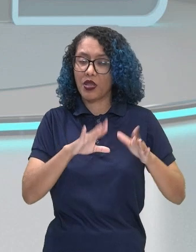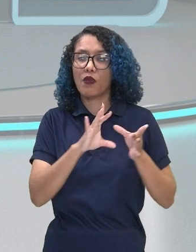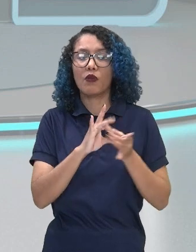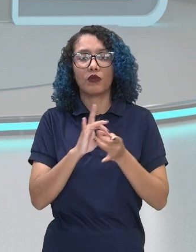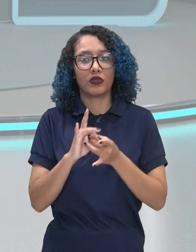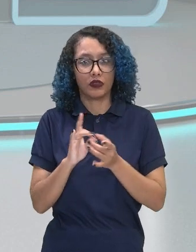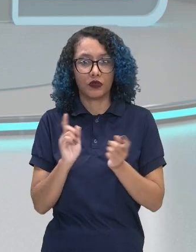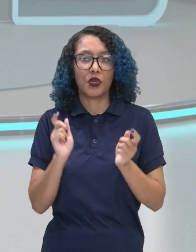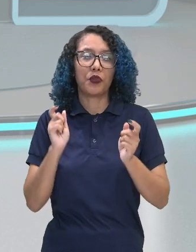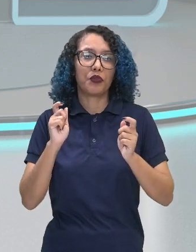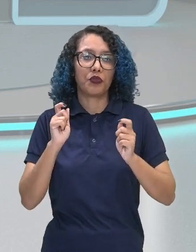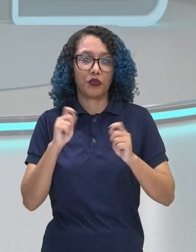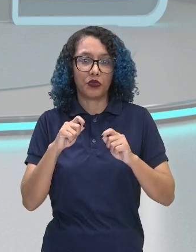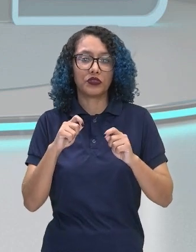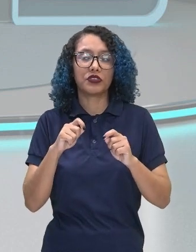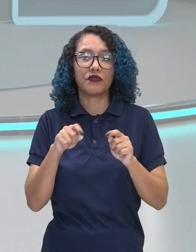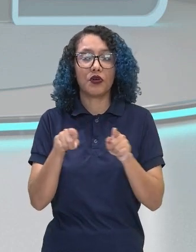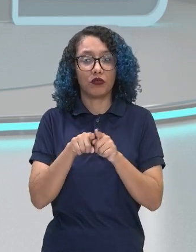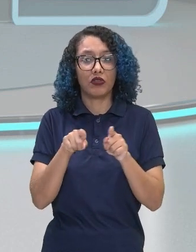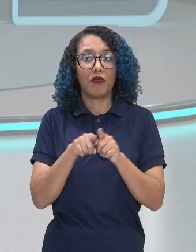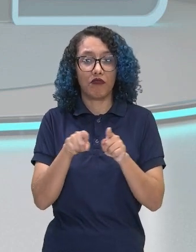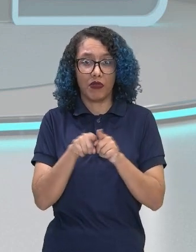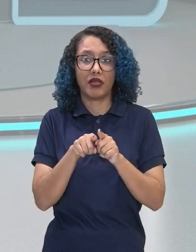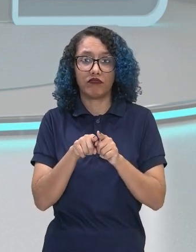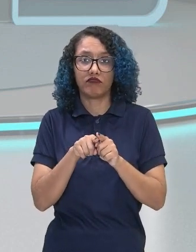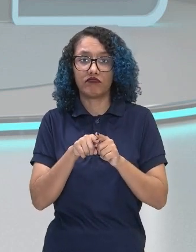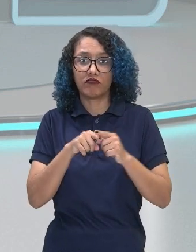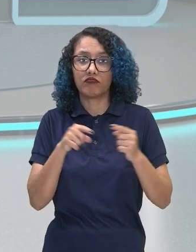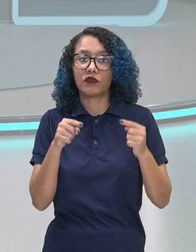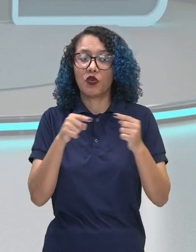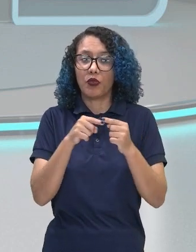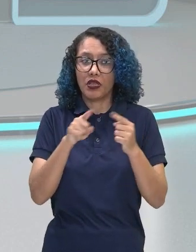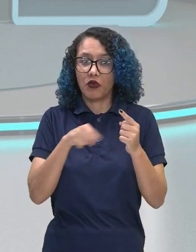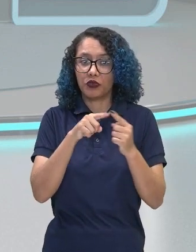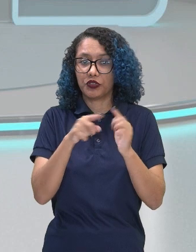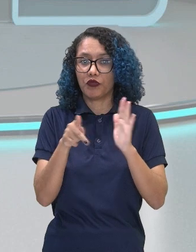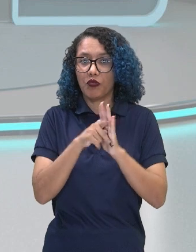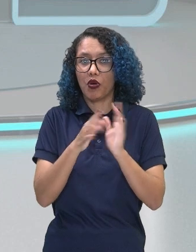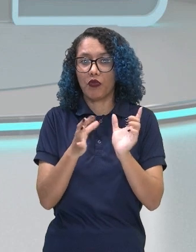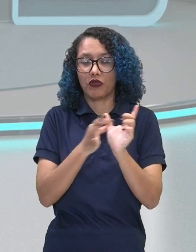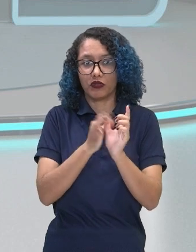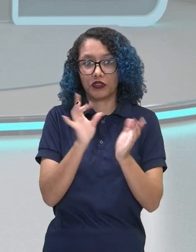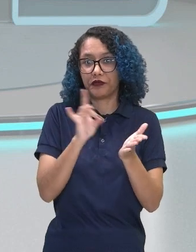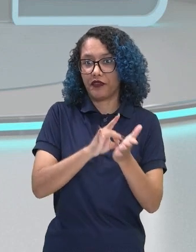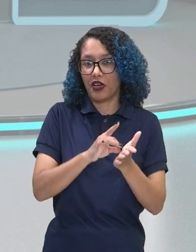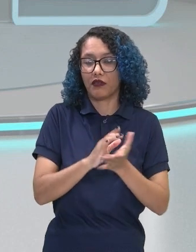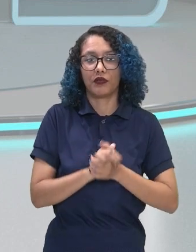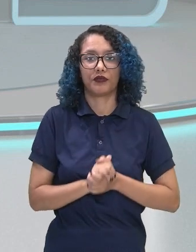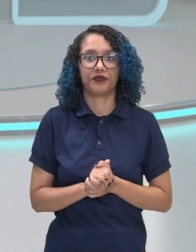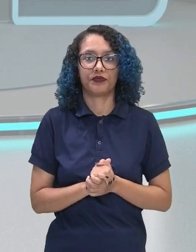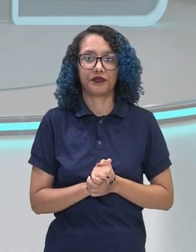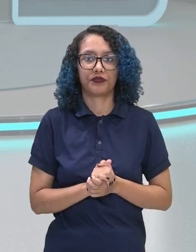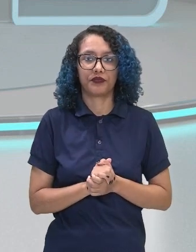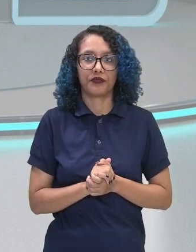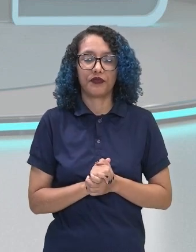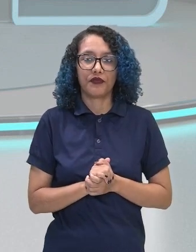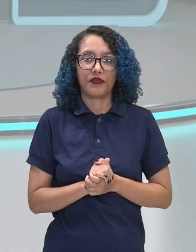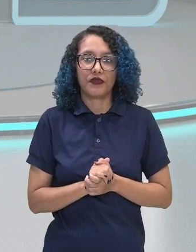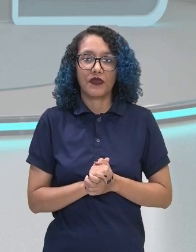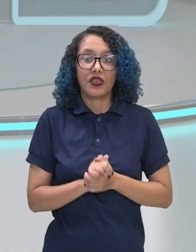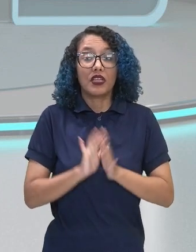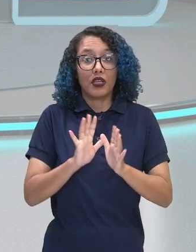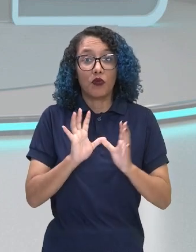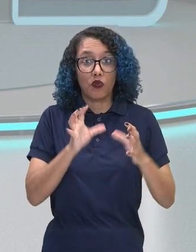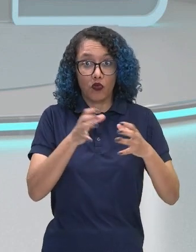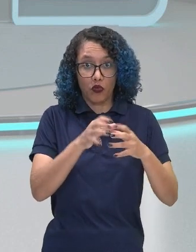contexto, funcionam como linking words. Há classes gramaticais, como as conjunções, por exemplo, cuja finalidade